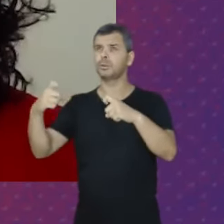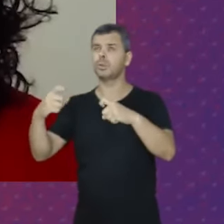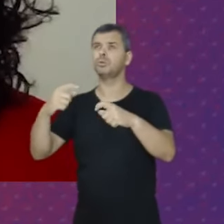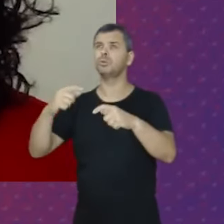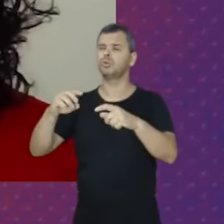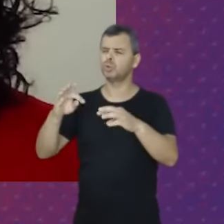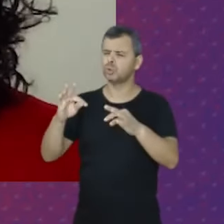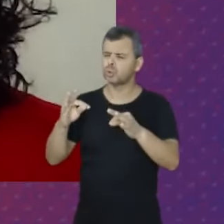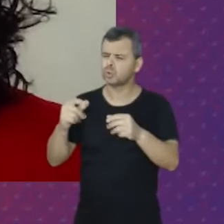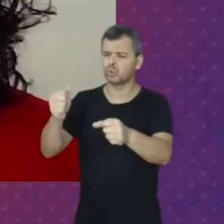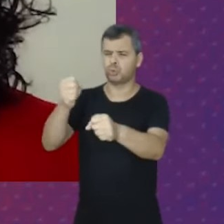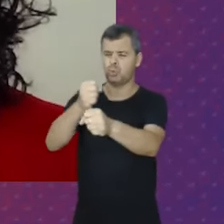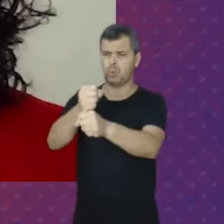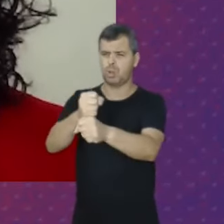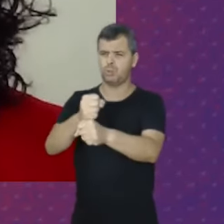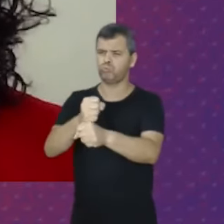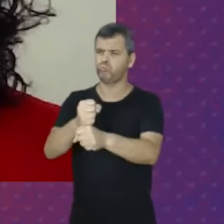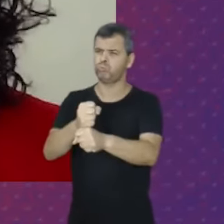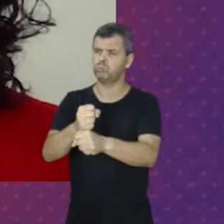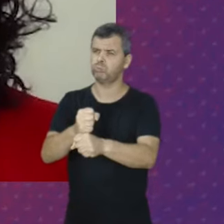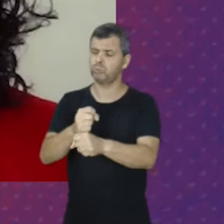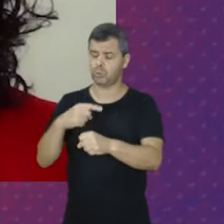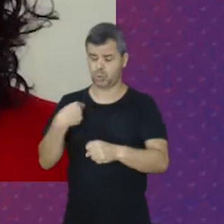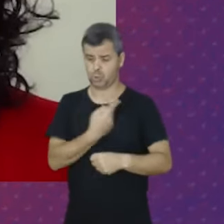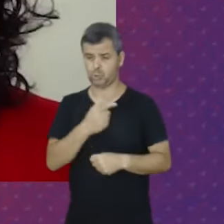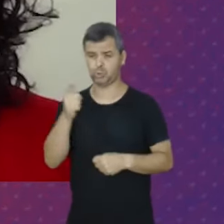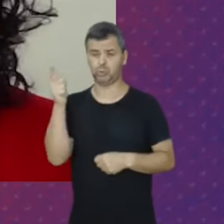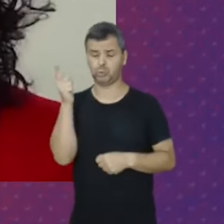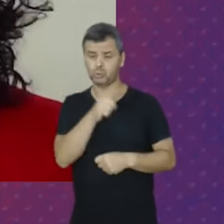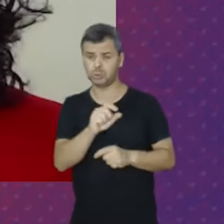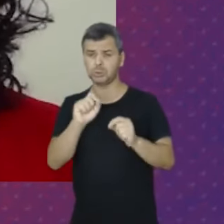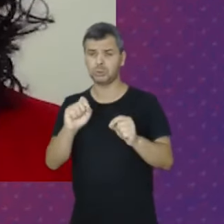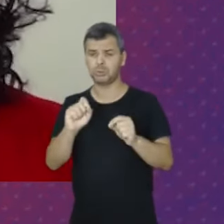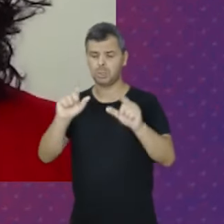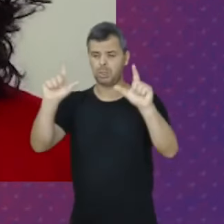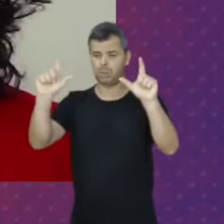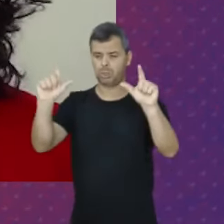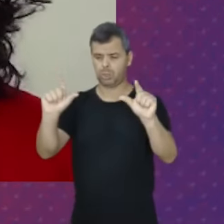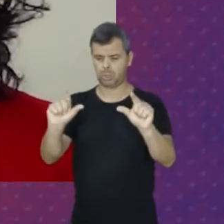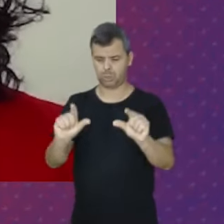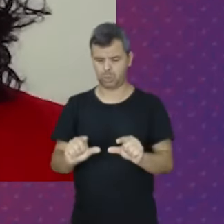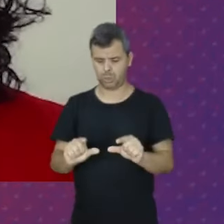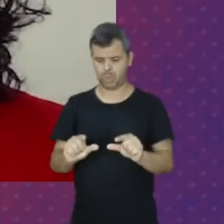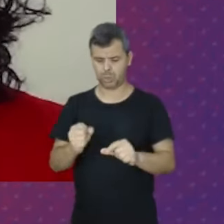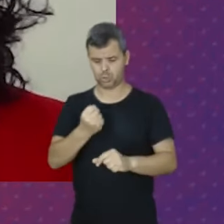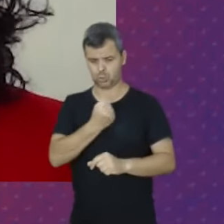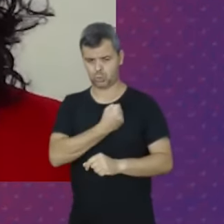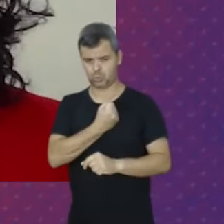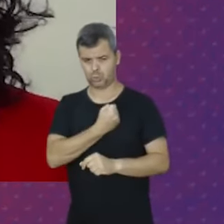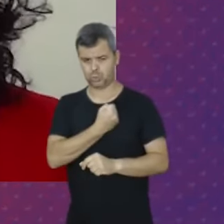inteiro, para que então a gente consiga diminuir esses números,